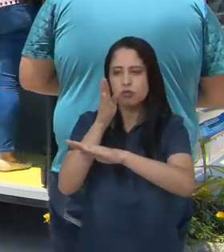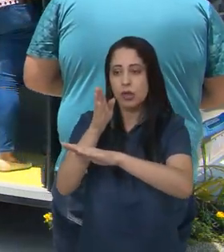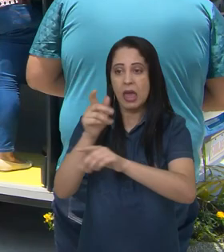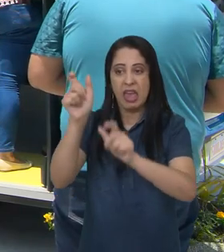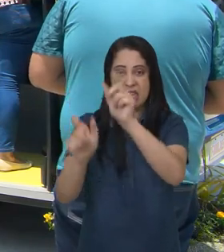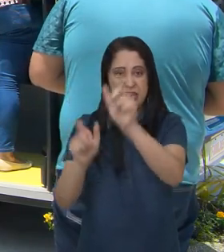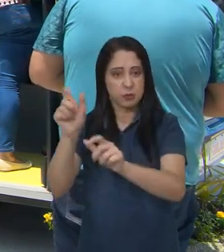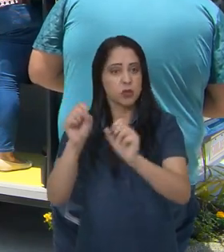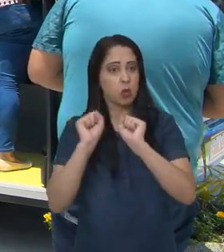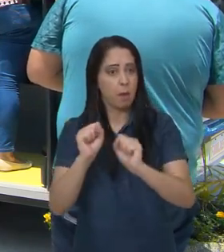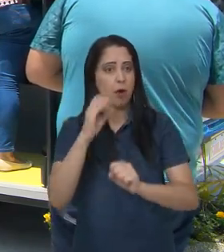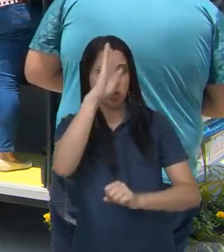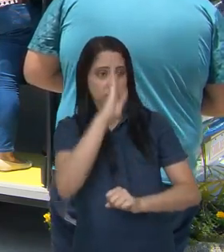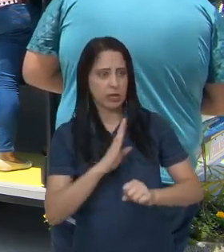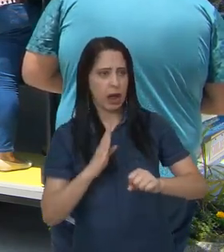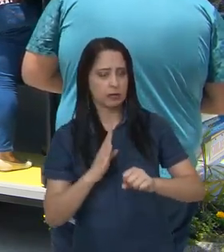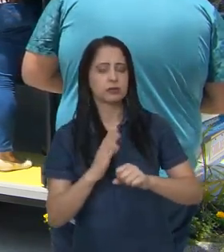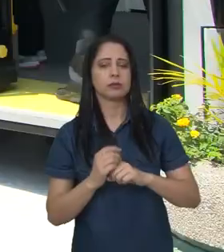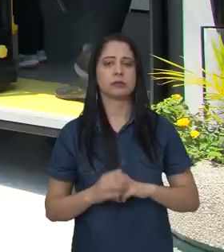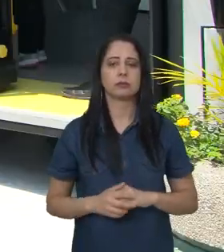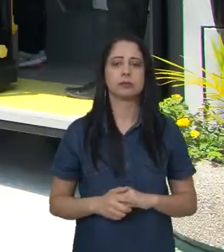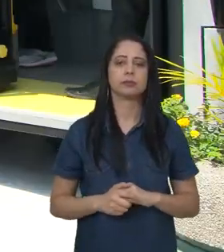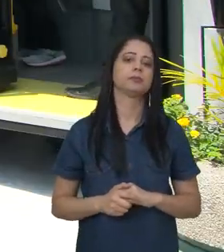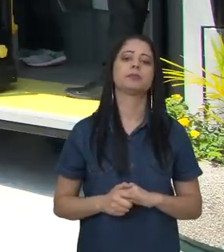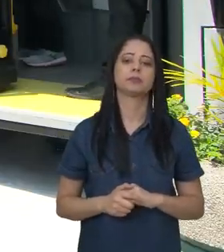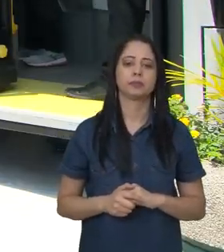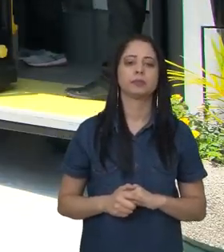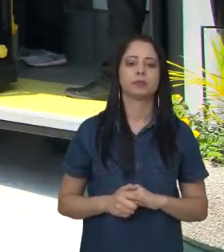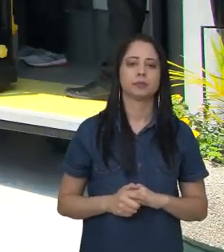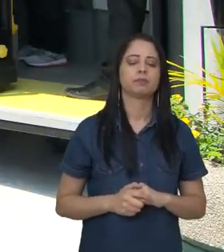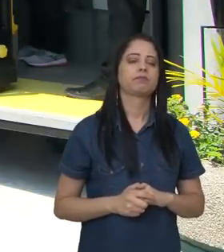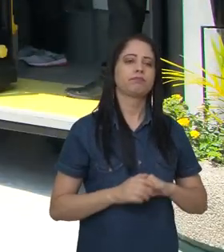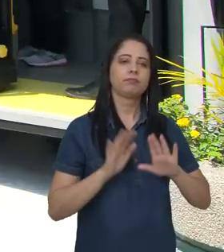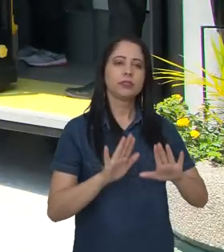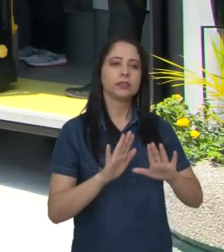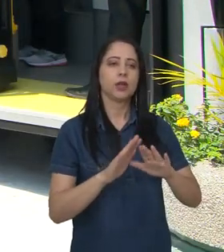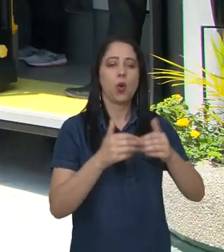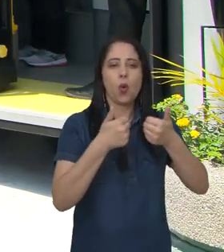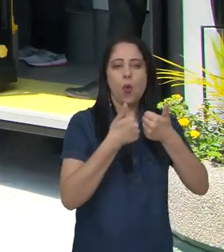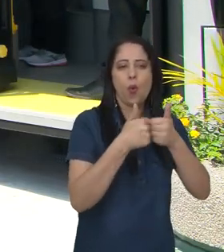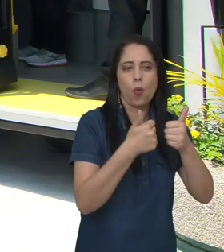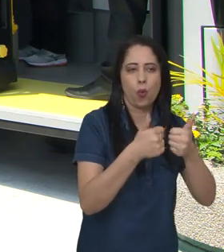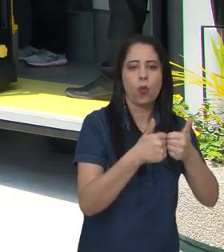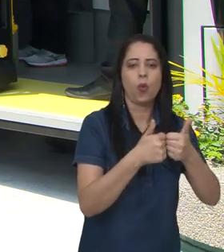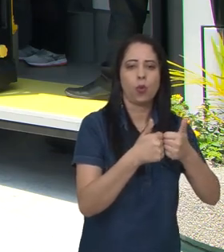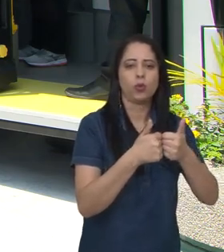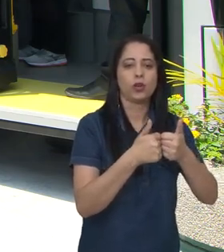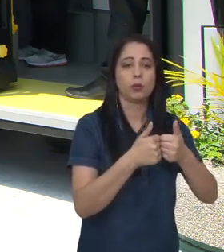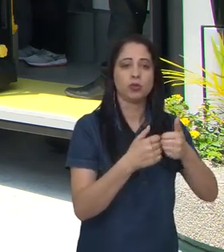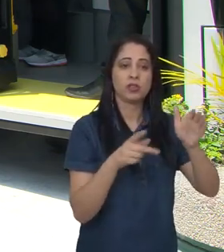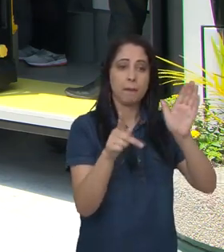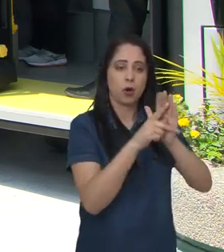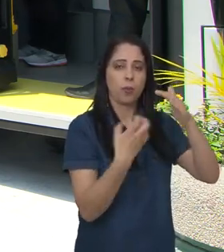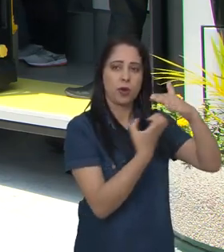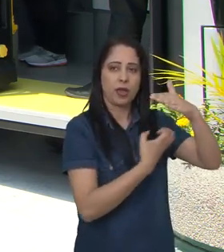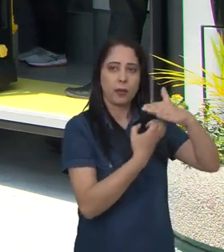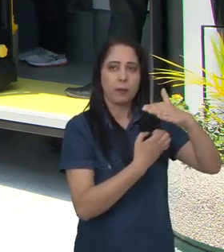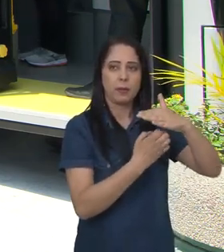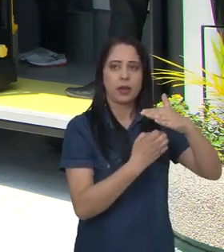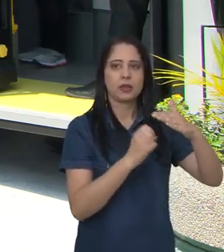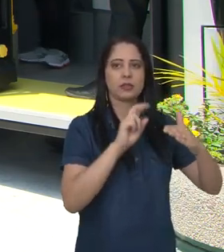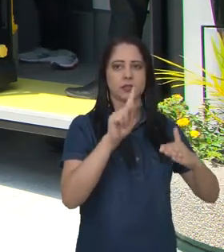possa utilizá-lo gratuitamente a vinda desse ônibus na verdade ele foi disponibilizado pela empresa